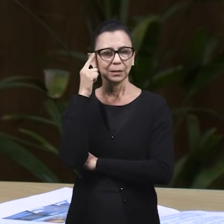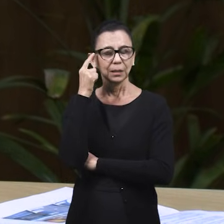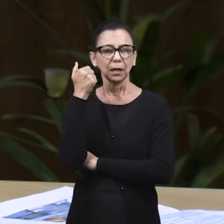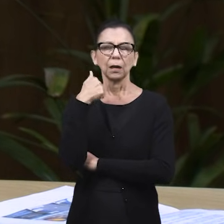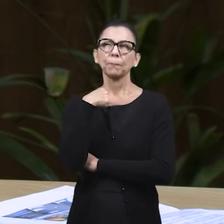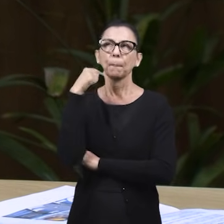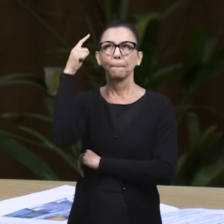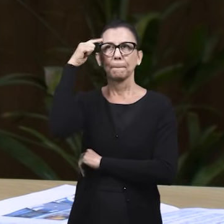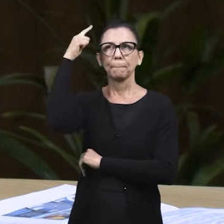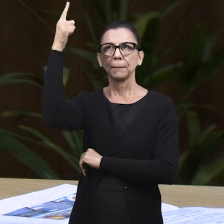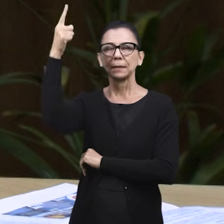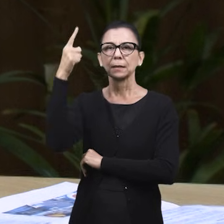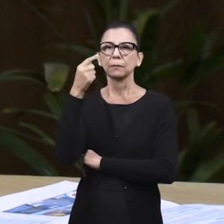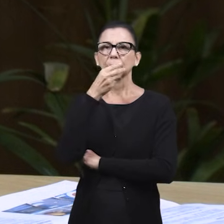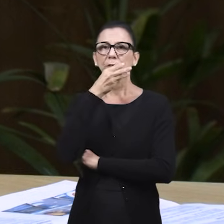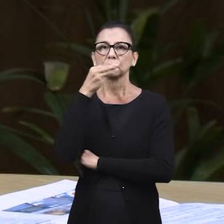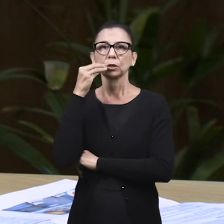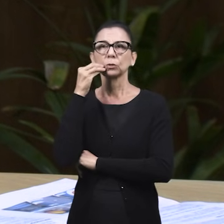Fiz uma consagração.